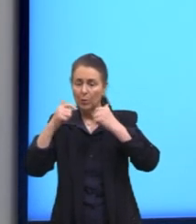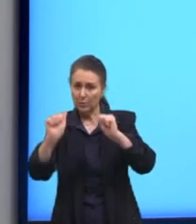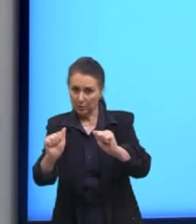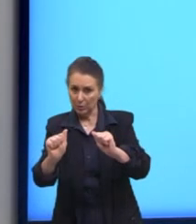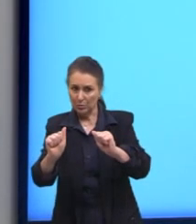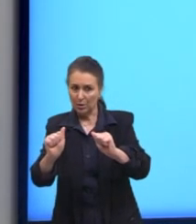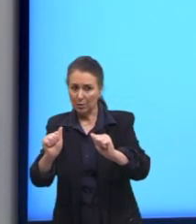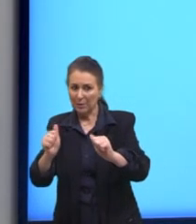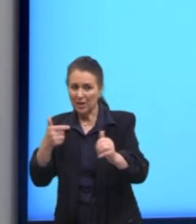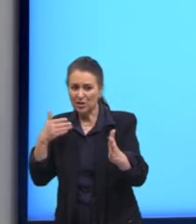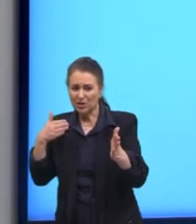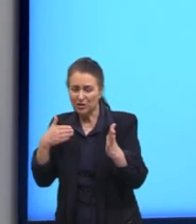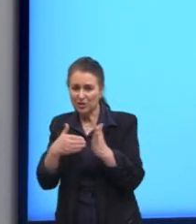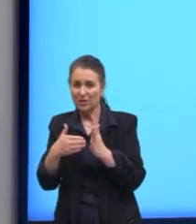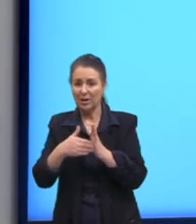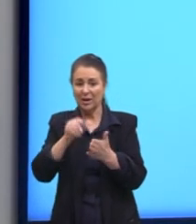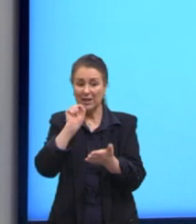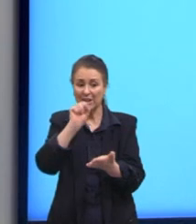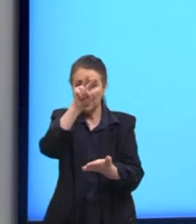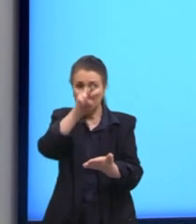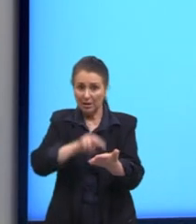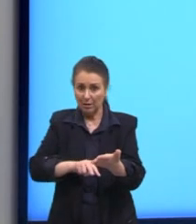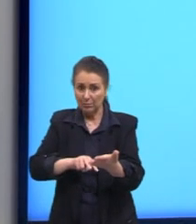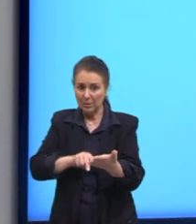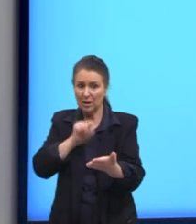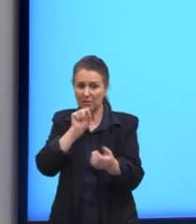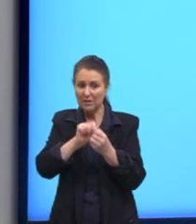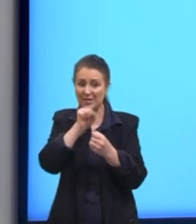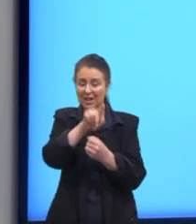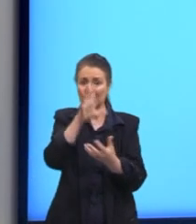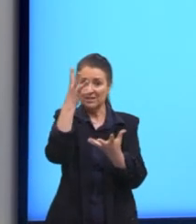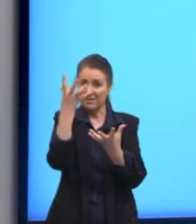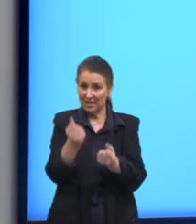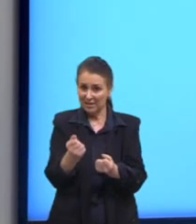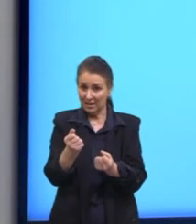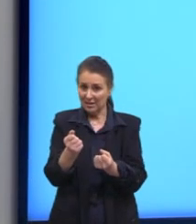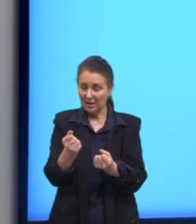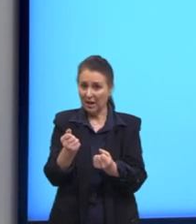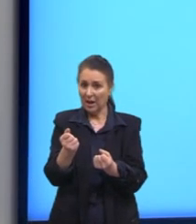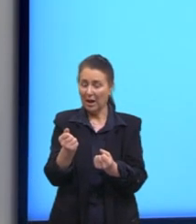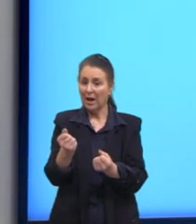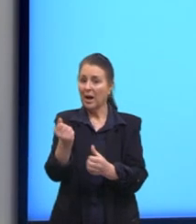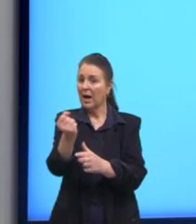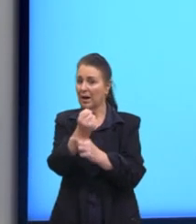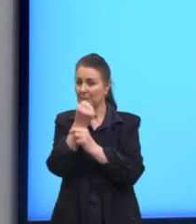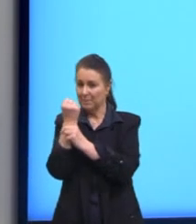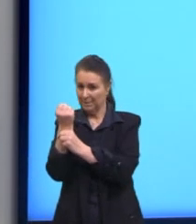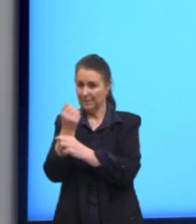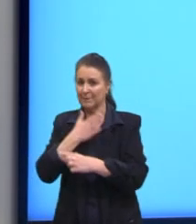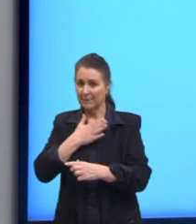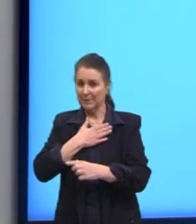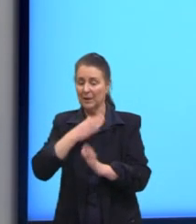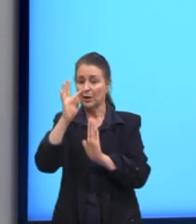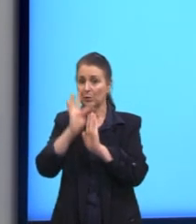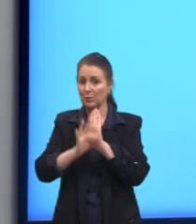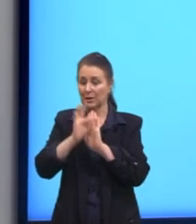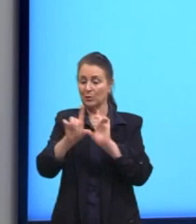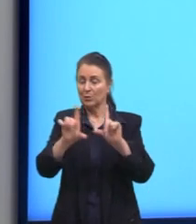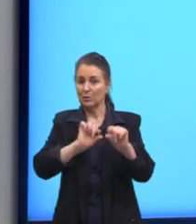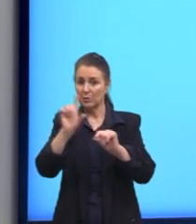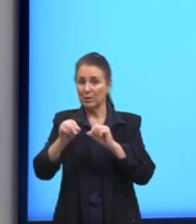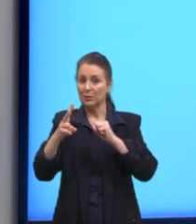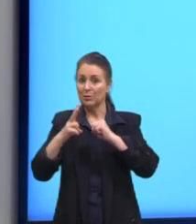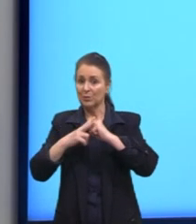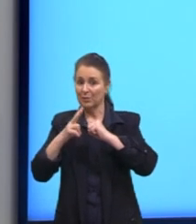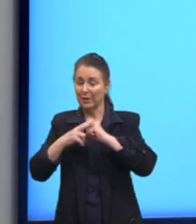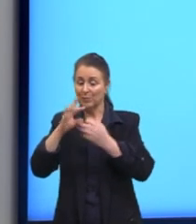alcançar os leitores e convencê-los com relação ao ponto de vista defendido. Diante disso, nesse texto, a escolha das formas verbais